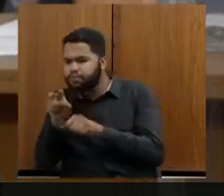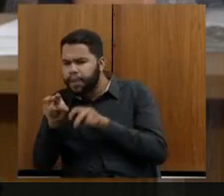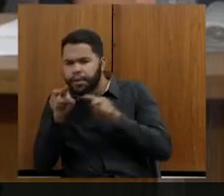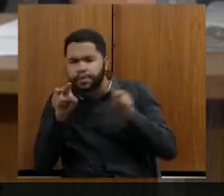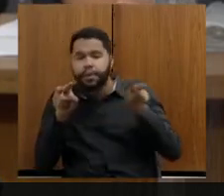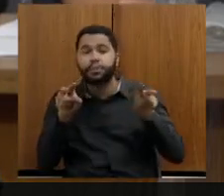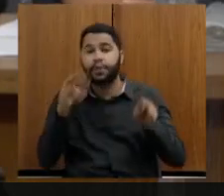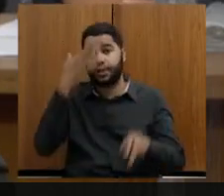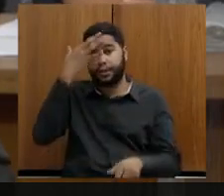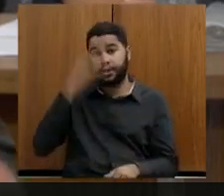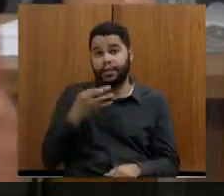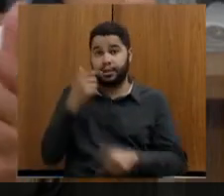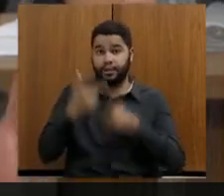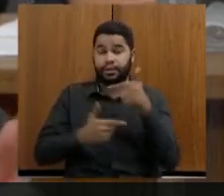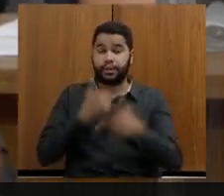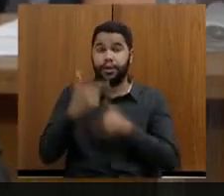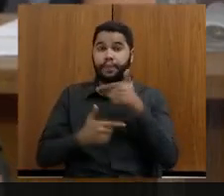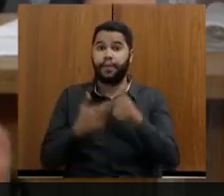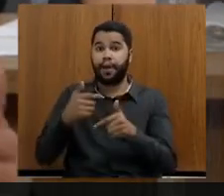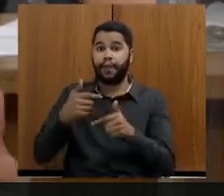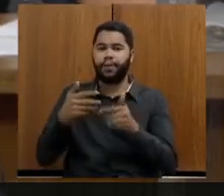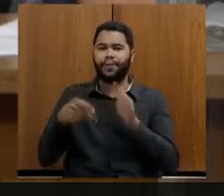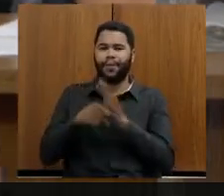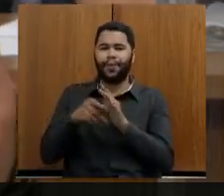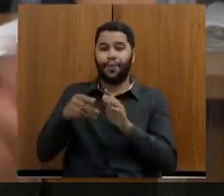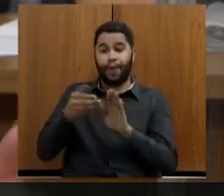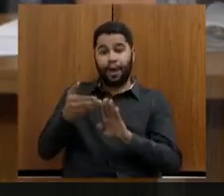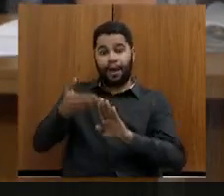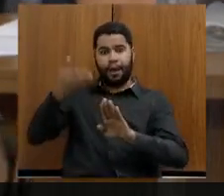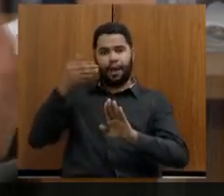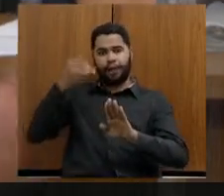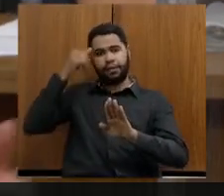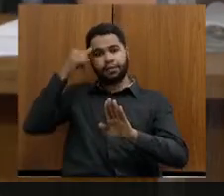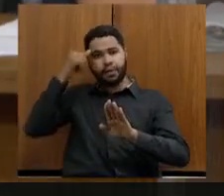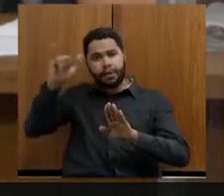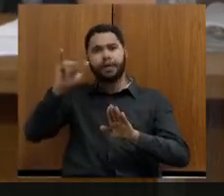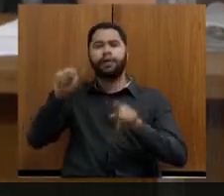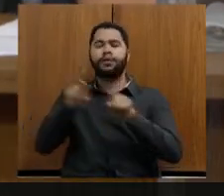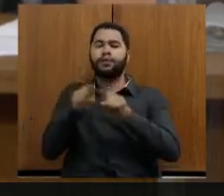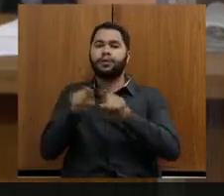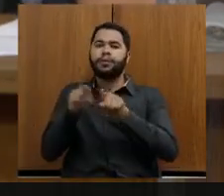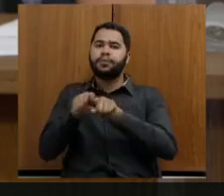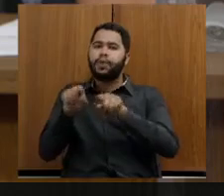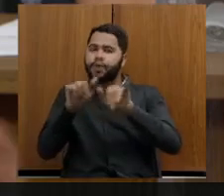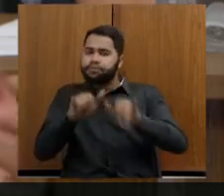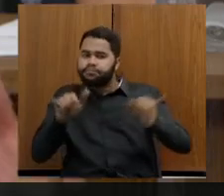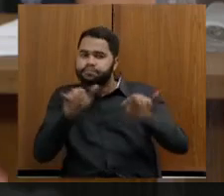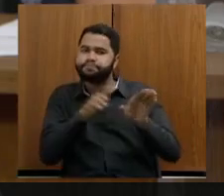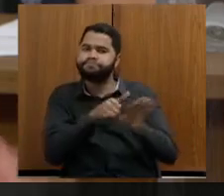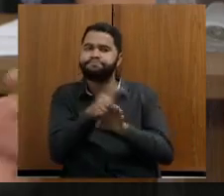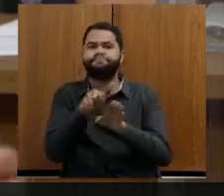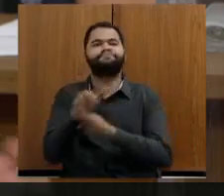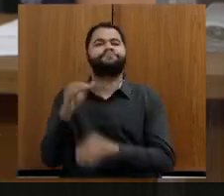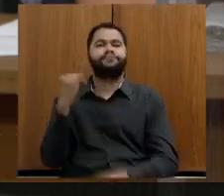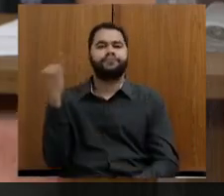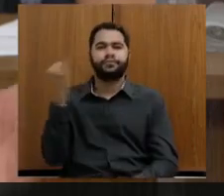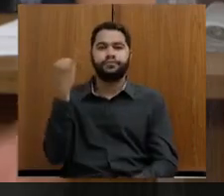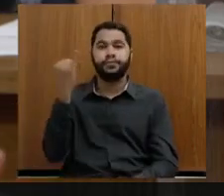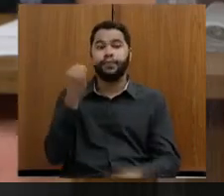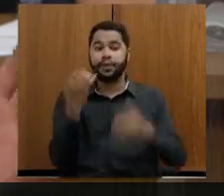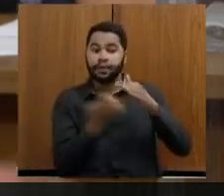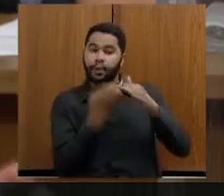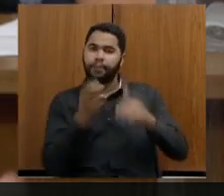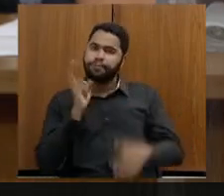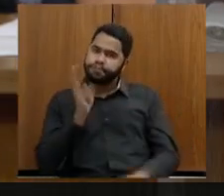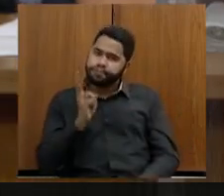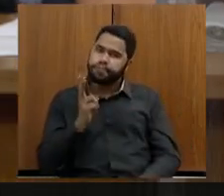entendendo que esse trabalho de prevenção esse trabalho de orientação de informação ele é fundamental para que a